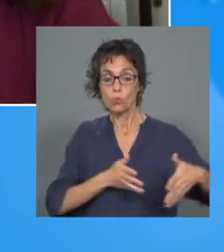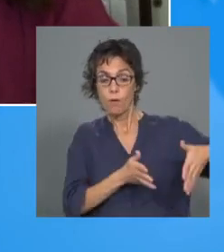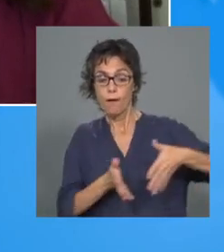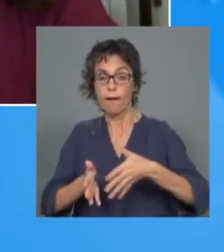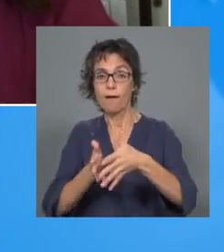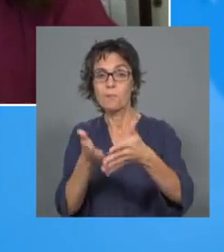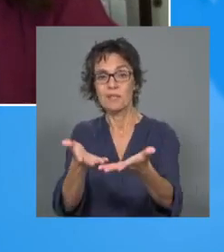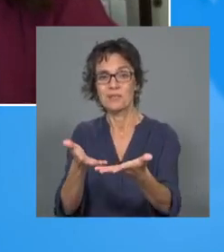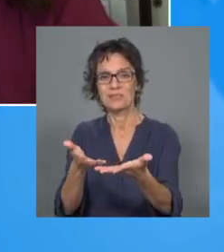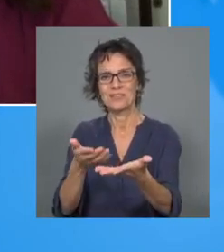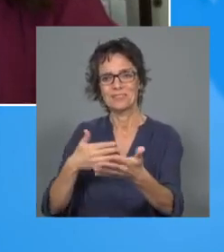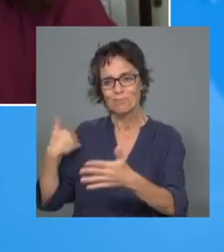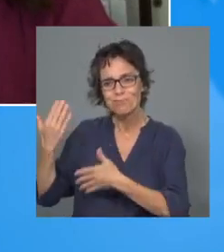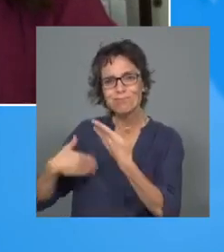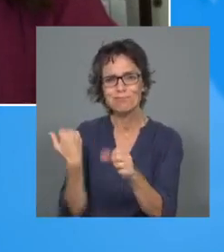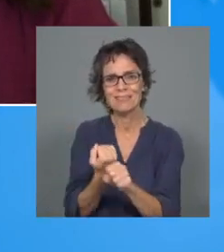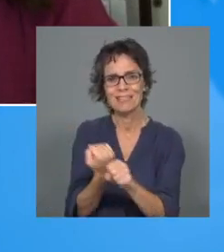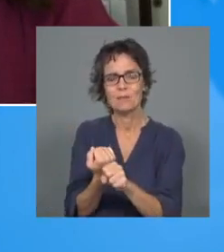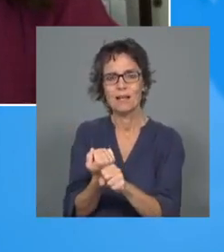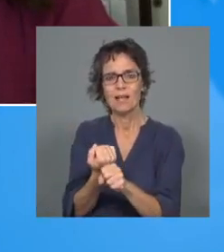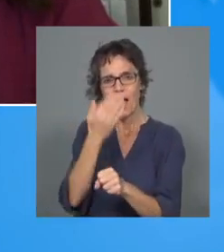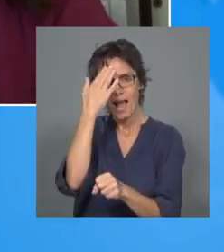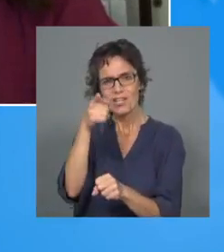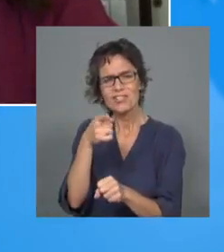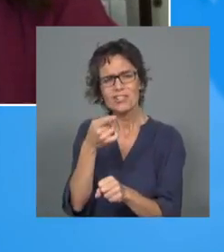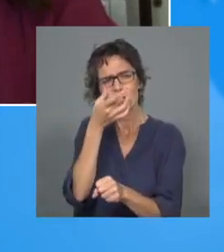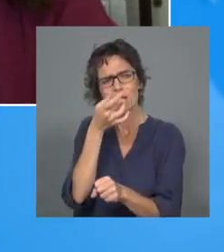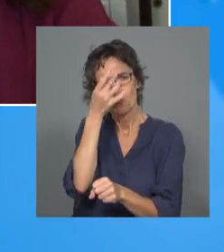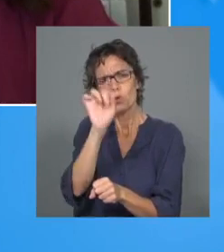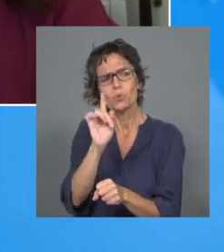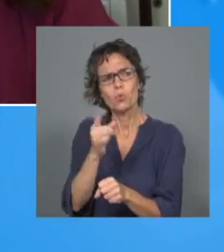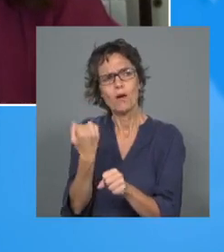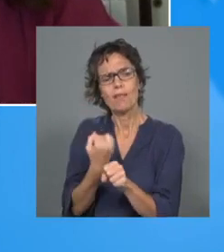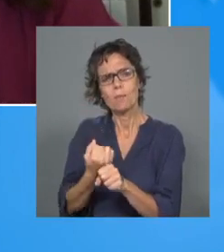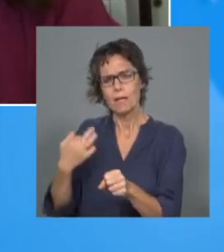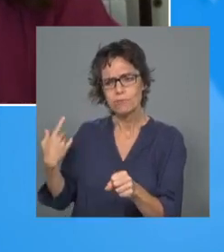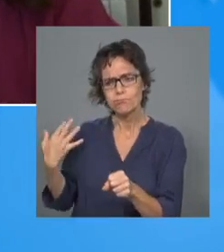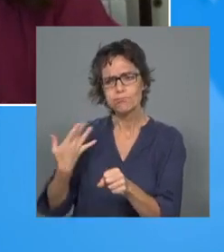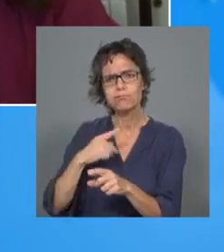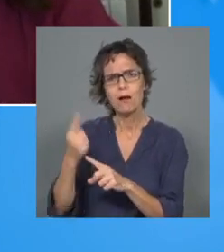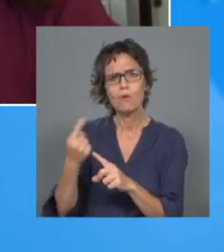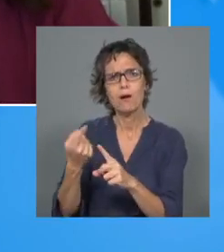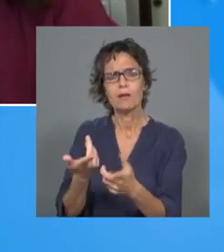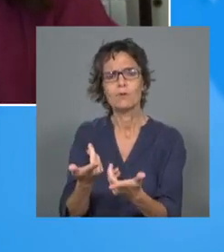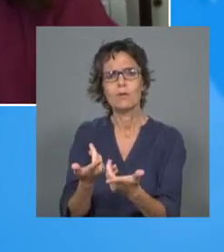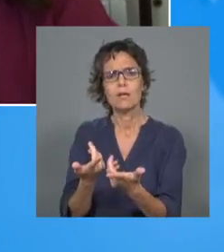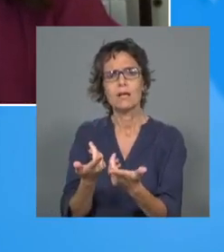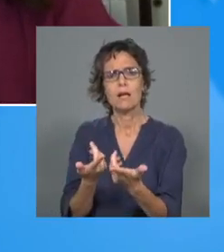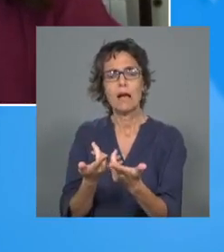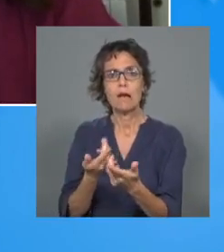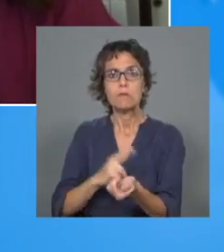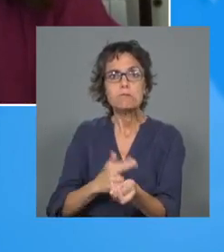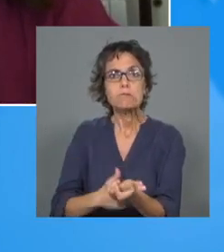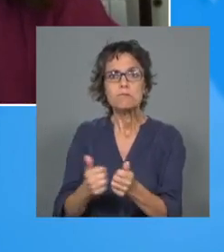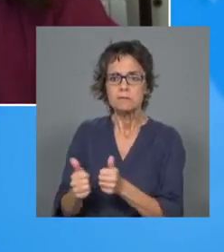Foi agregador este desafio do Papa. Como é que foi trabalhar ao longo destes anos também, manterem este ritmo